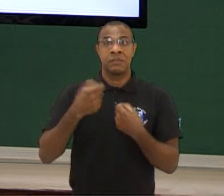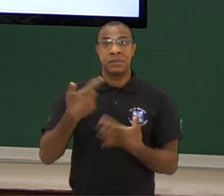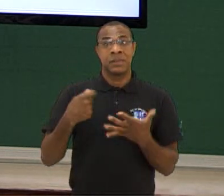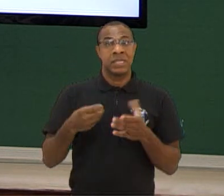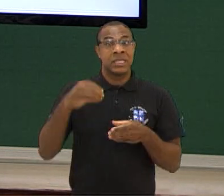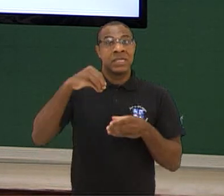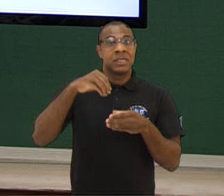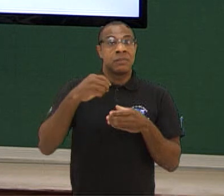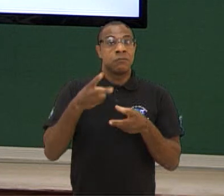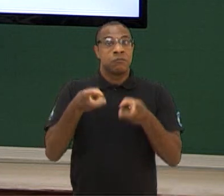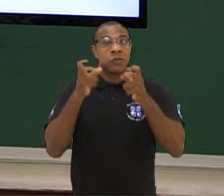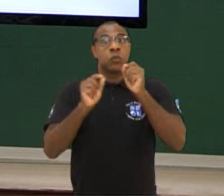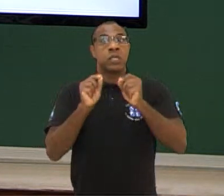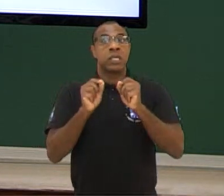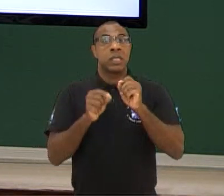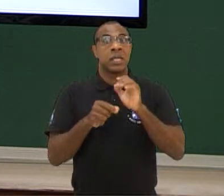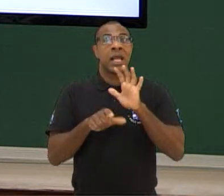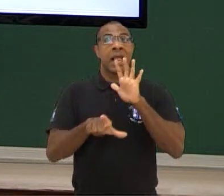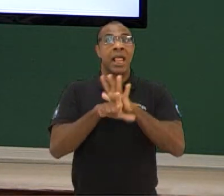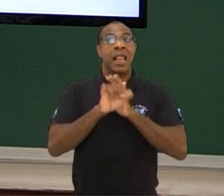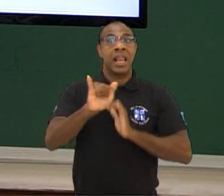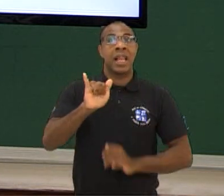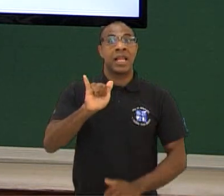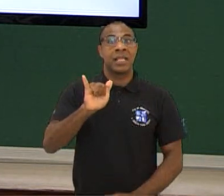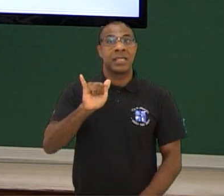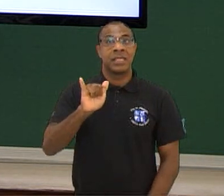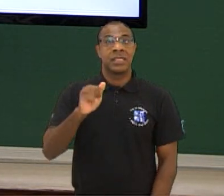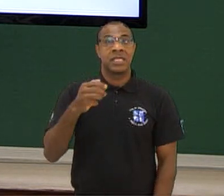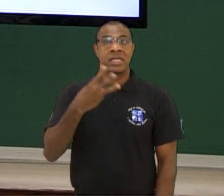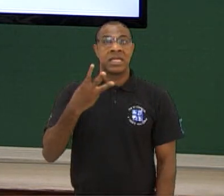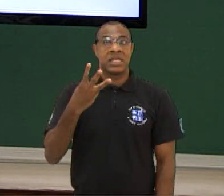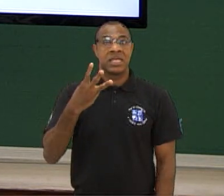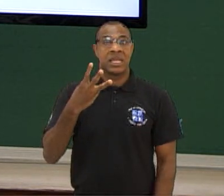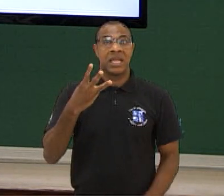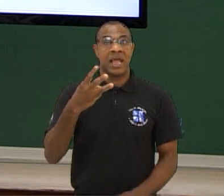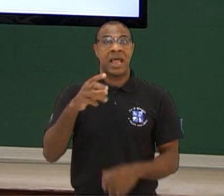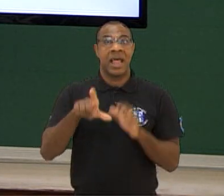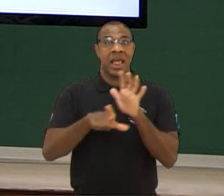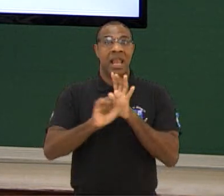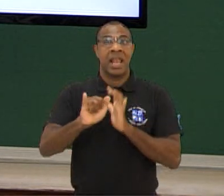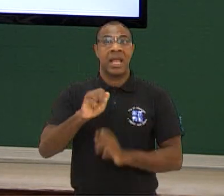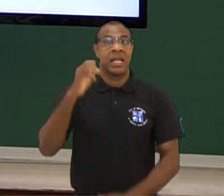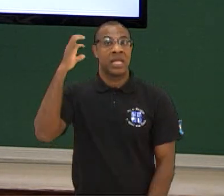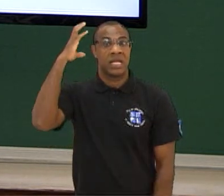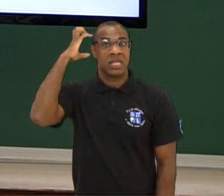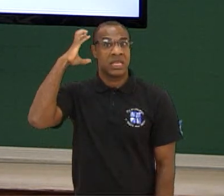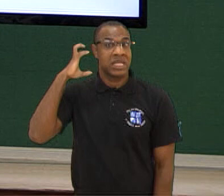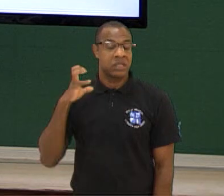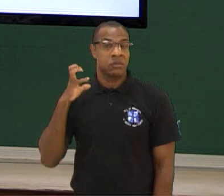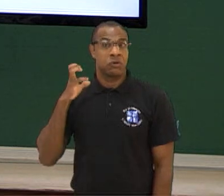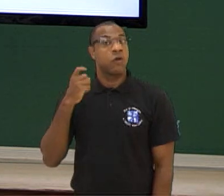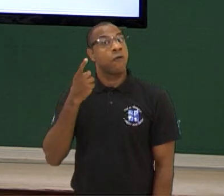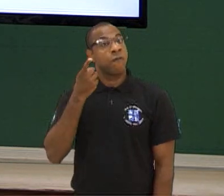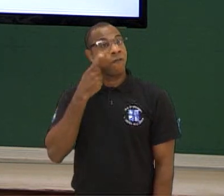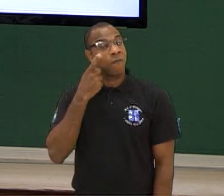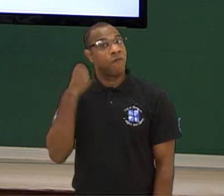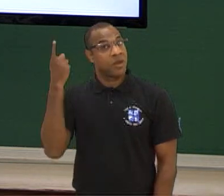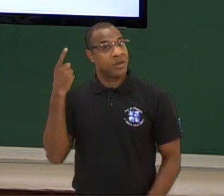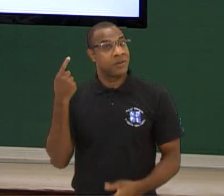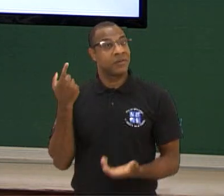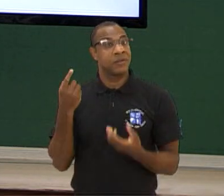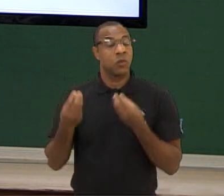lei, certo? Que é em cima da terceira lei de Newton. Então eu vou dar um tempinho para vocês verem isso aí e daqui a pouco a gente vê, né, se